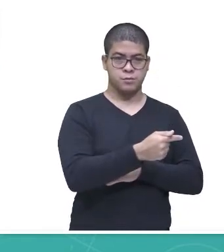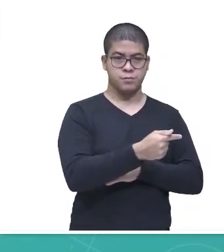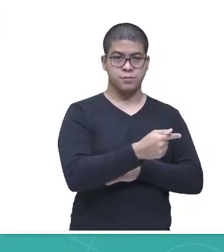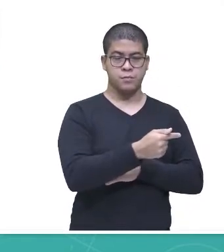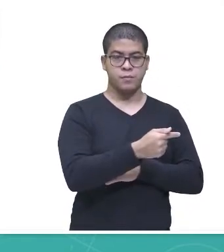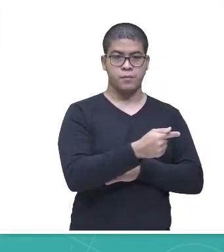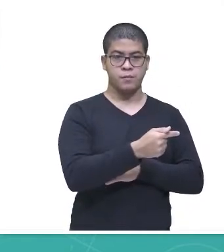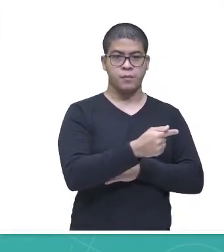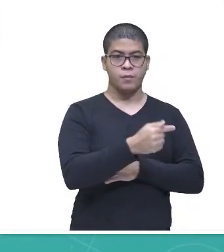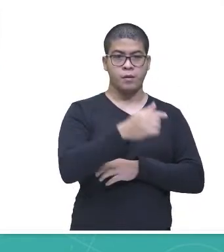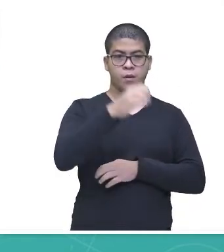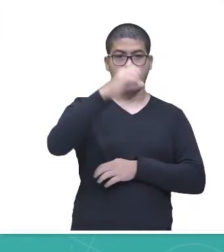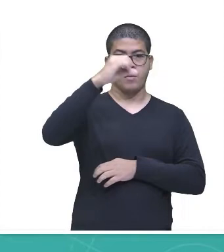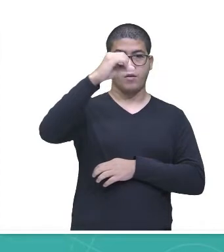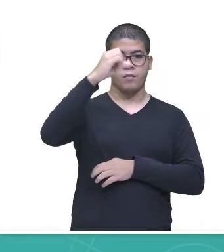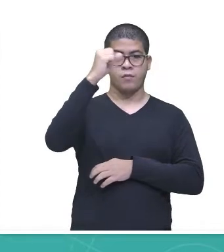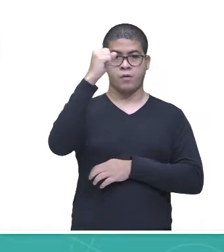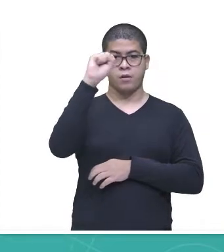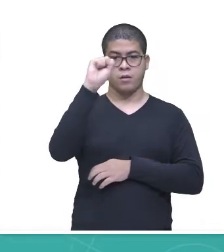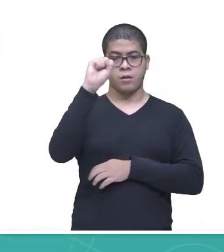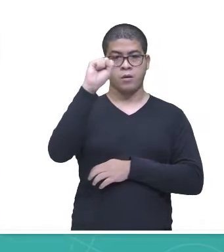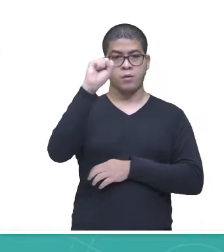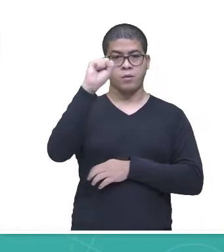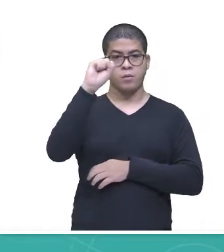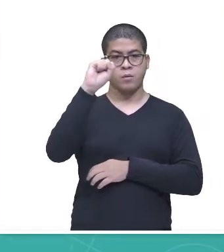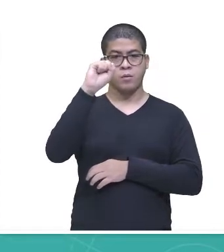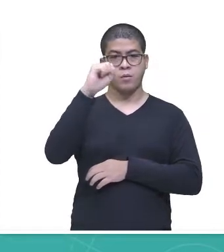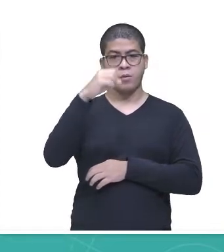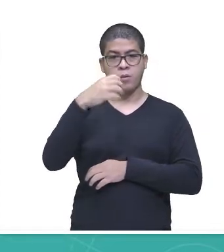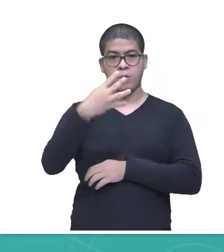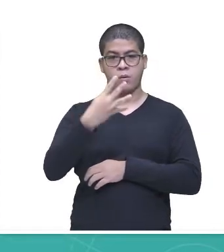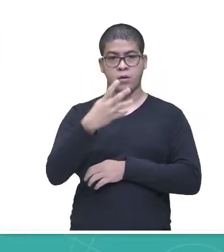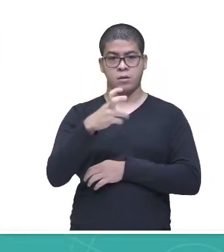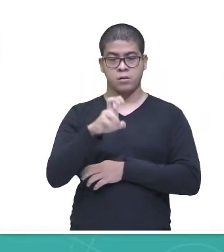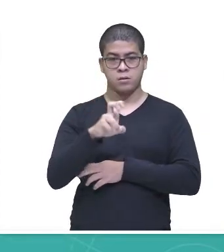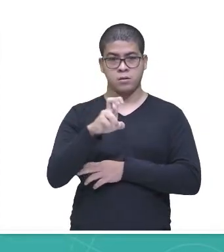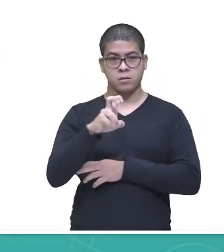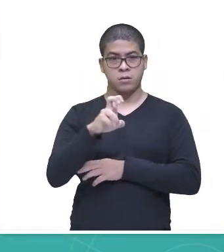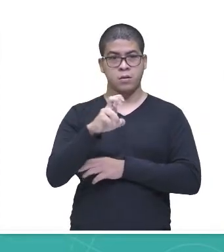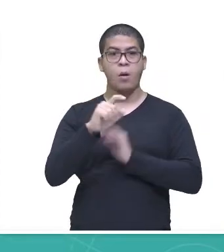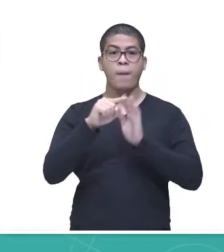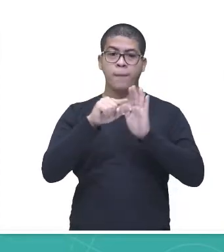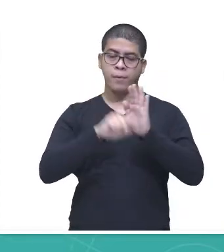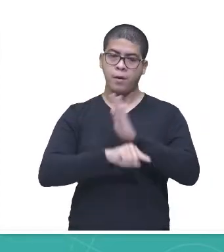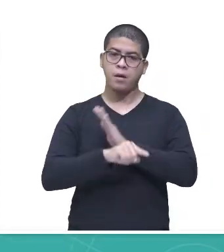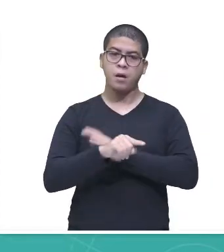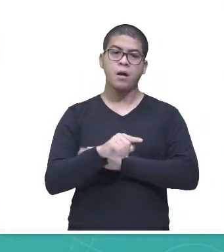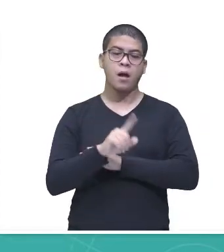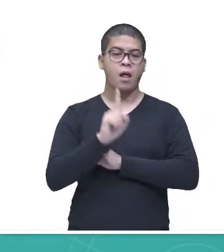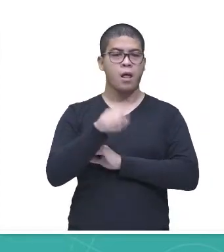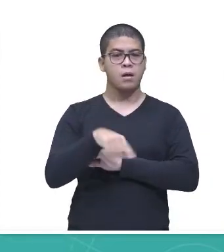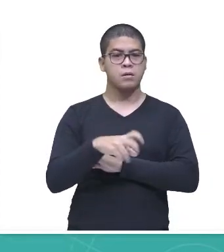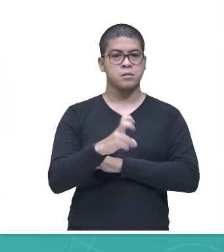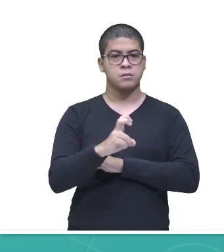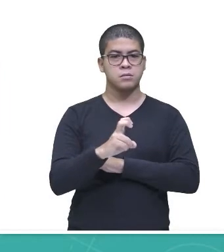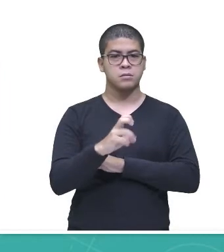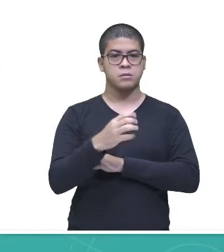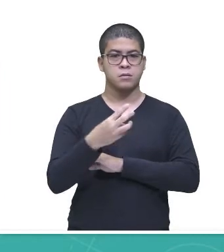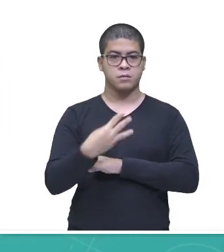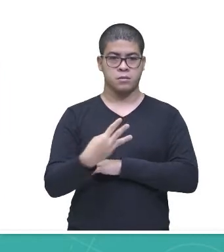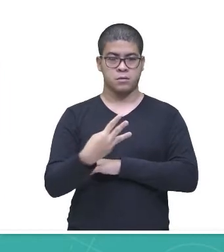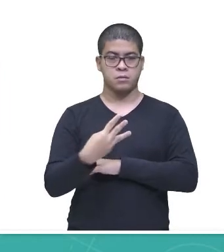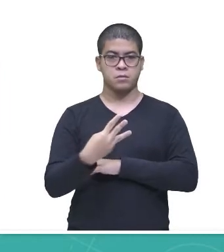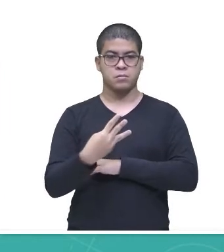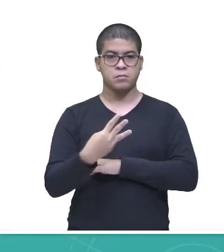exemplo. Não precisa estar esse 0 aqui, a gente já sabe que essa diferença é igual a 7